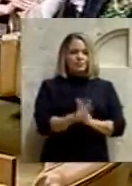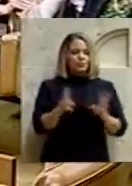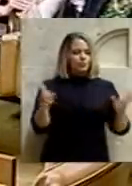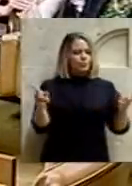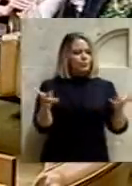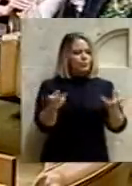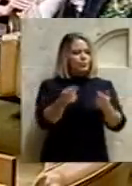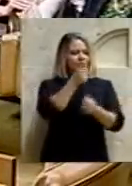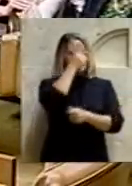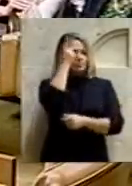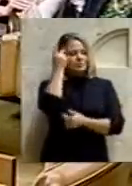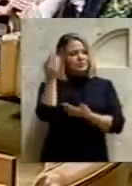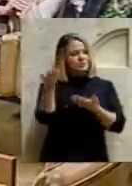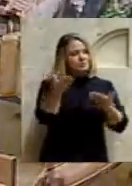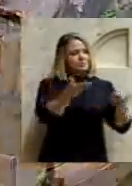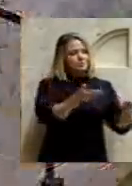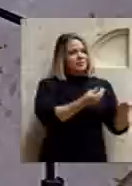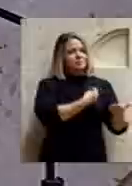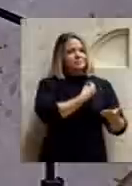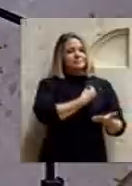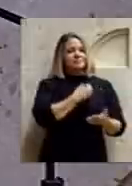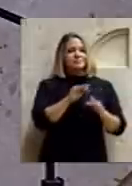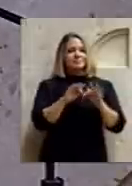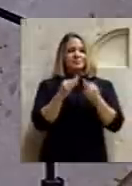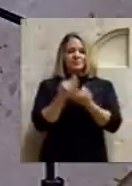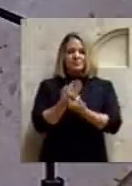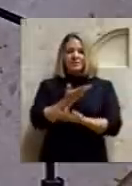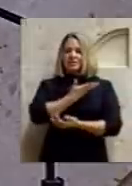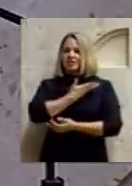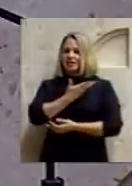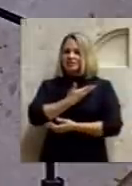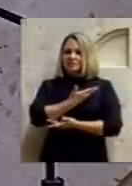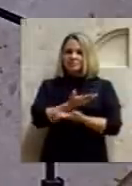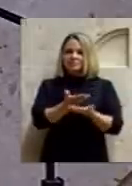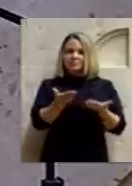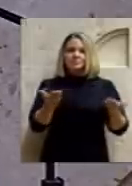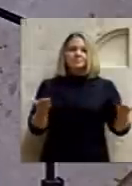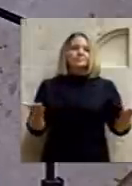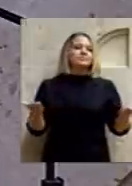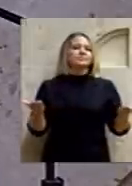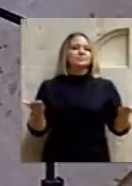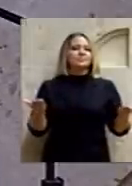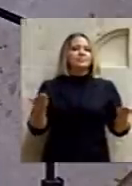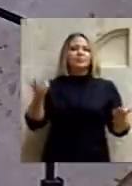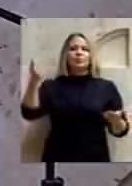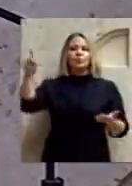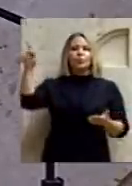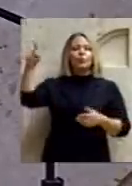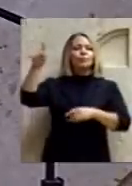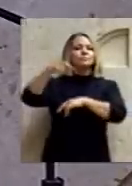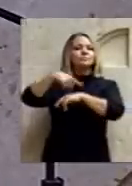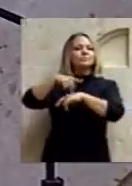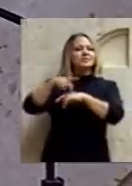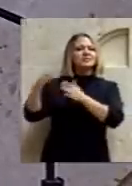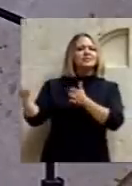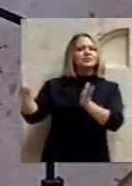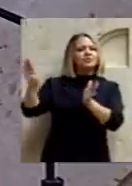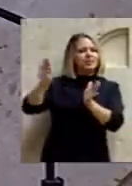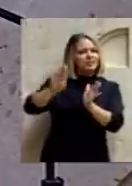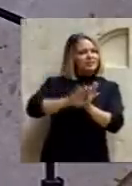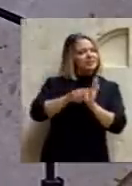todos que aqui se encontram presentes. Aos meus queridos amigos estrangeiros que se deram o trabalho